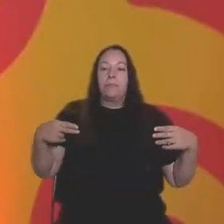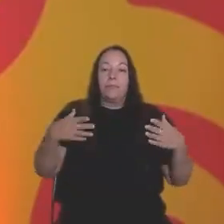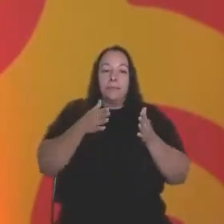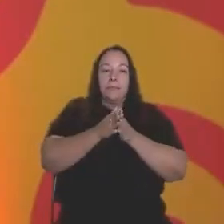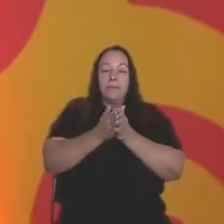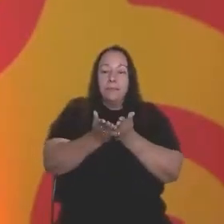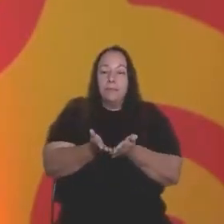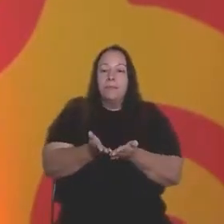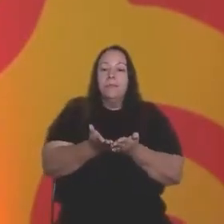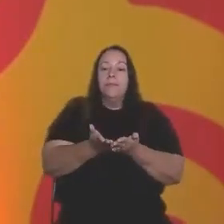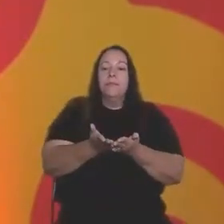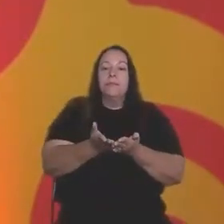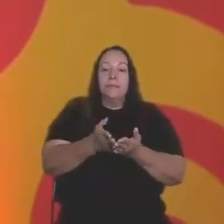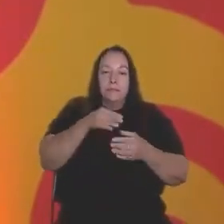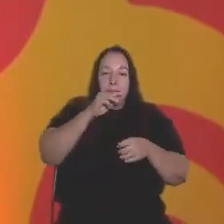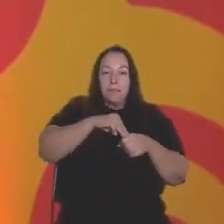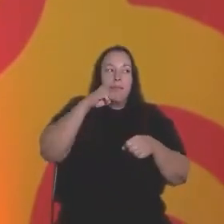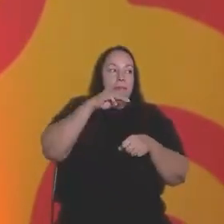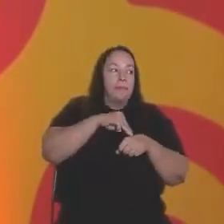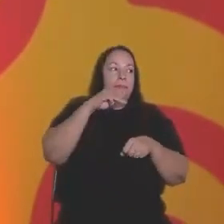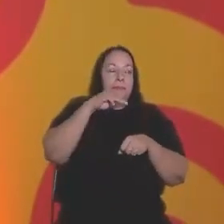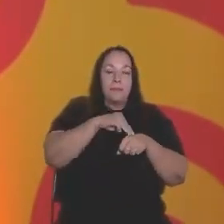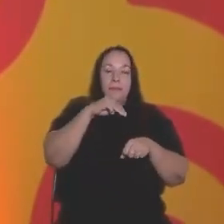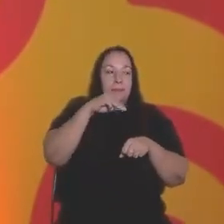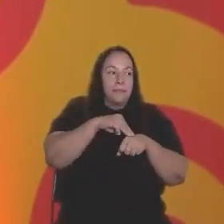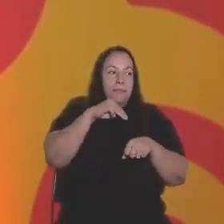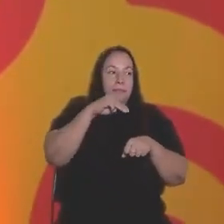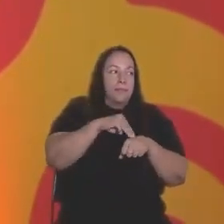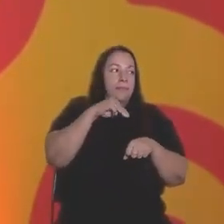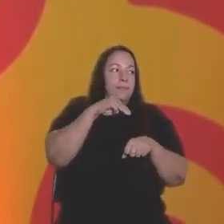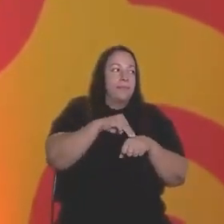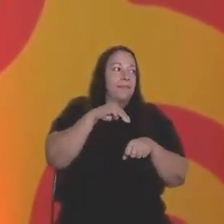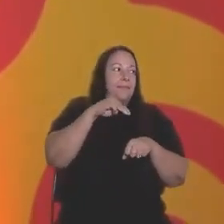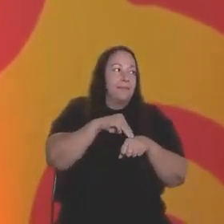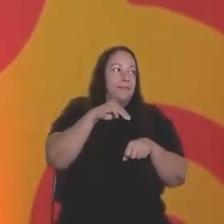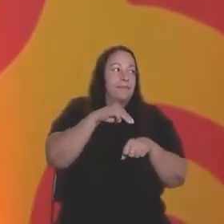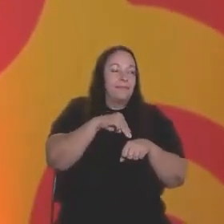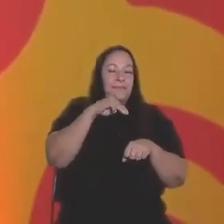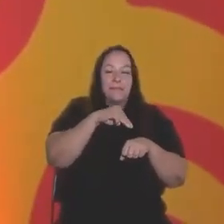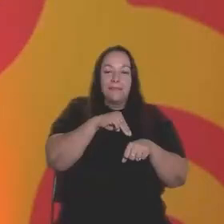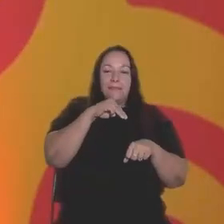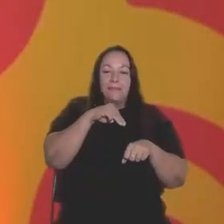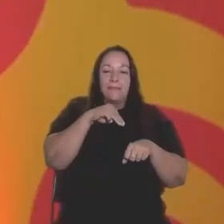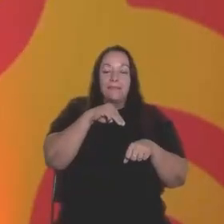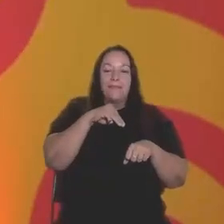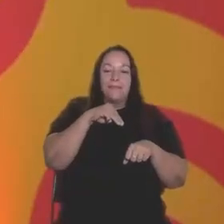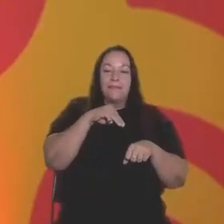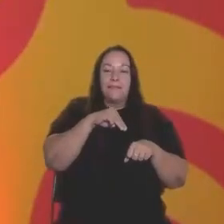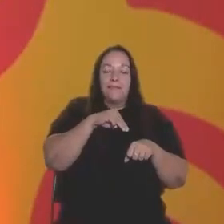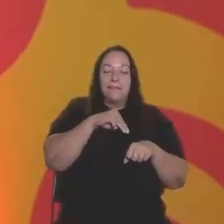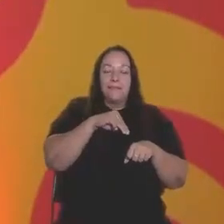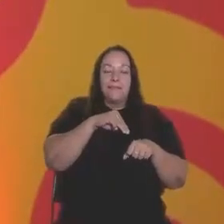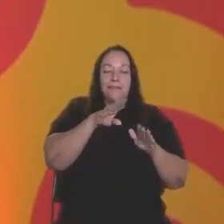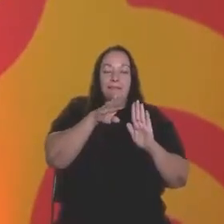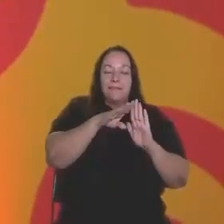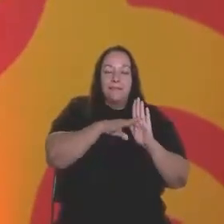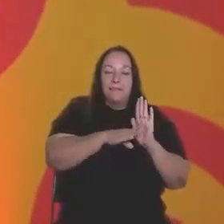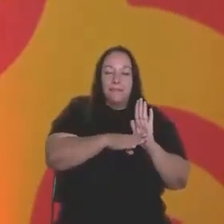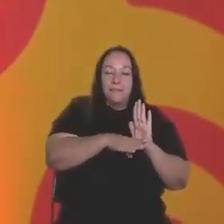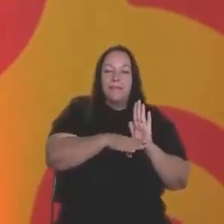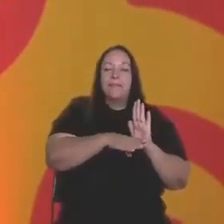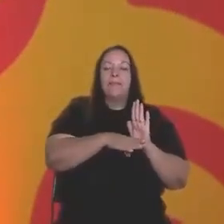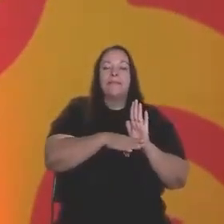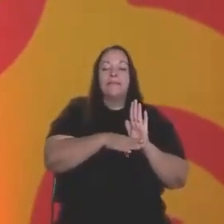livro ele apresenta meio que um método para a gente recuperar esse verde. Então, uma vez que eu tenho um método para ser seguido e ser